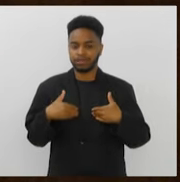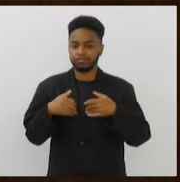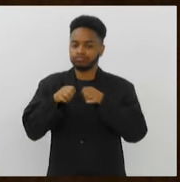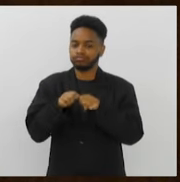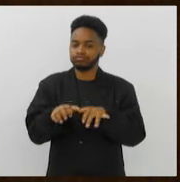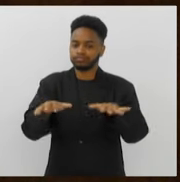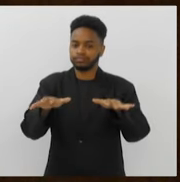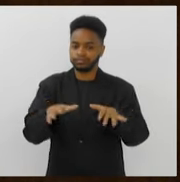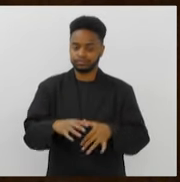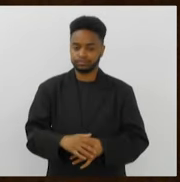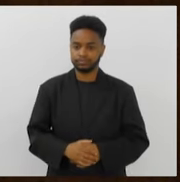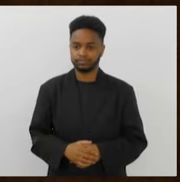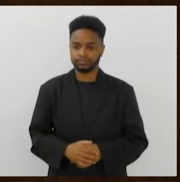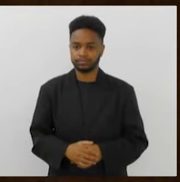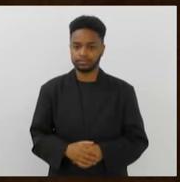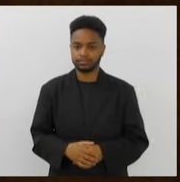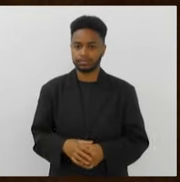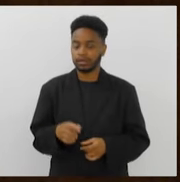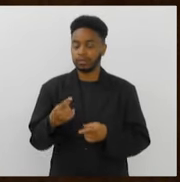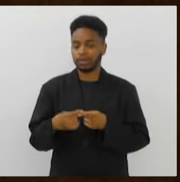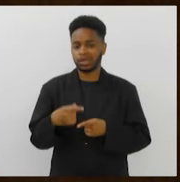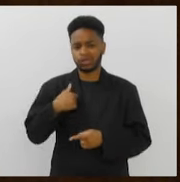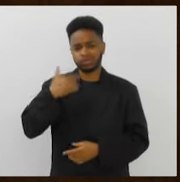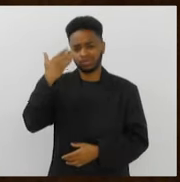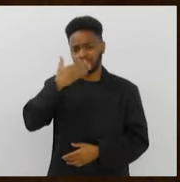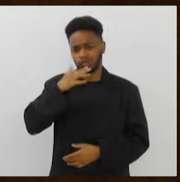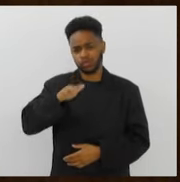contagiante. Jamais vi ele aqui